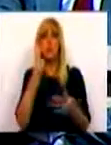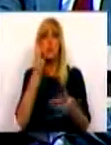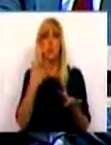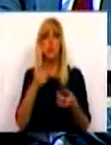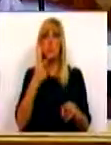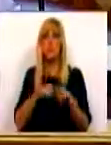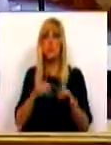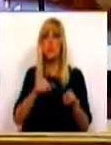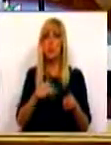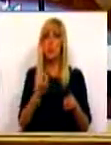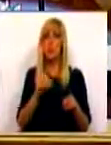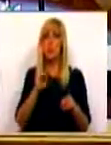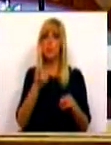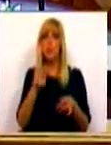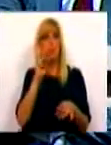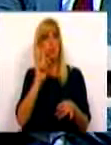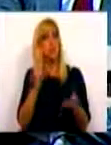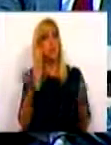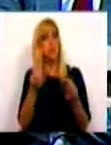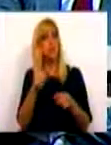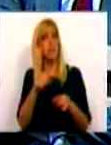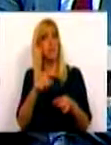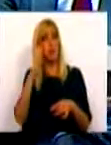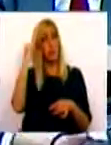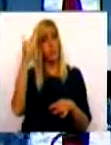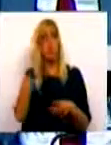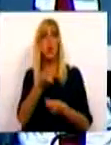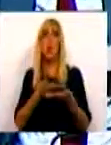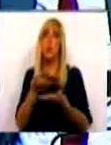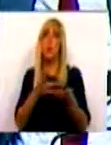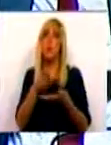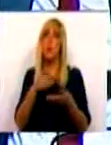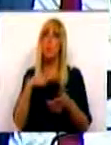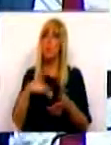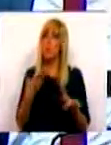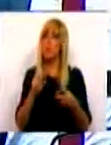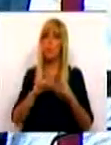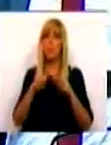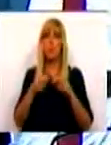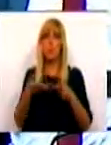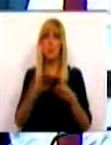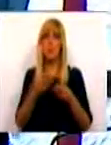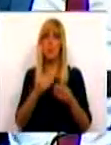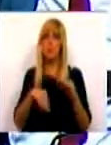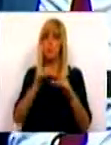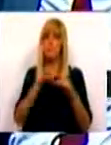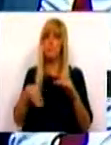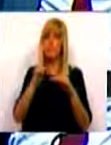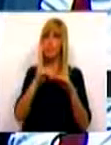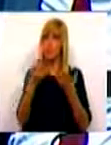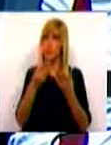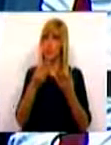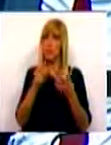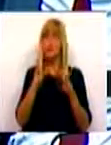obviamente é de uma importância fundamental para o futuro da economia portuguesa. Os problemas acumularam-se e eles têm